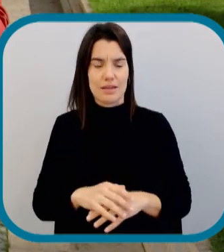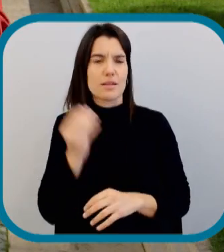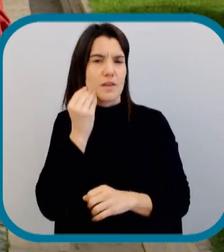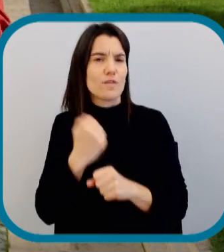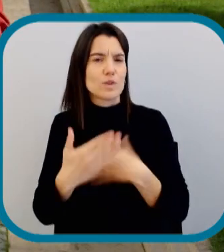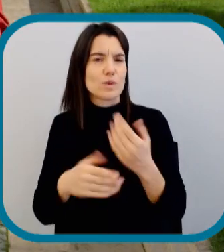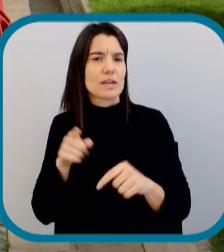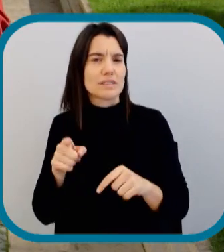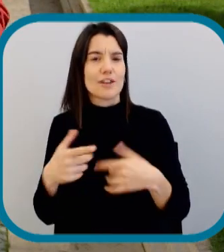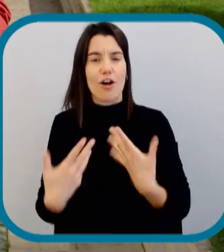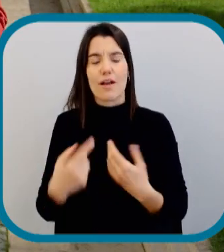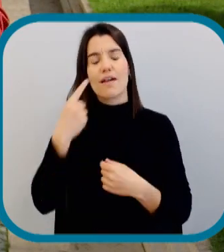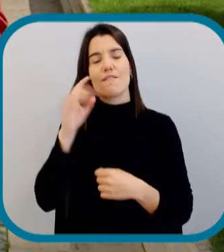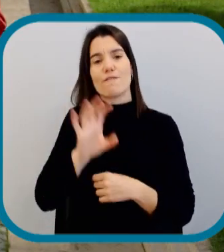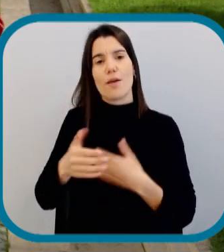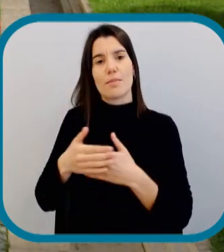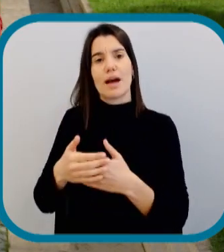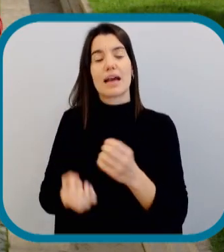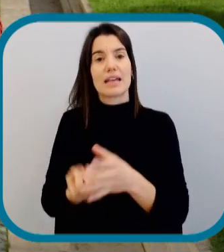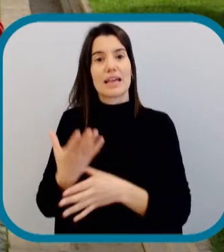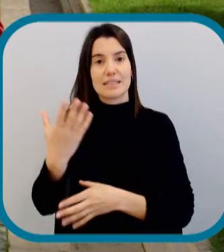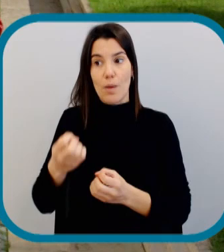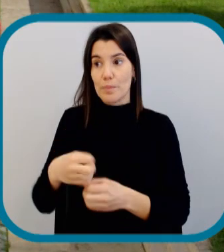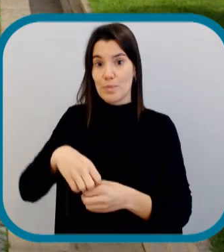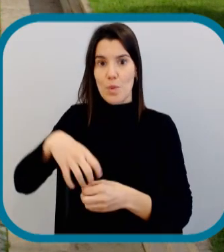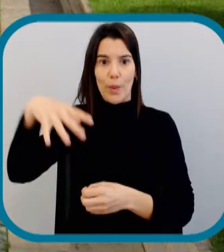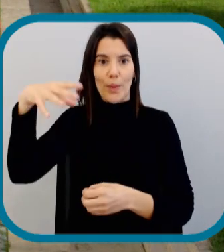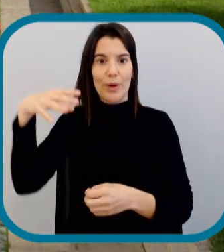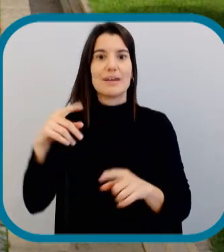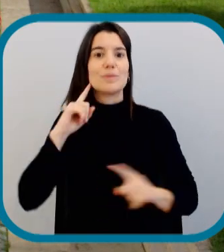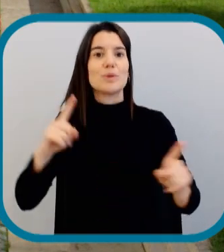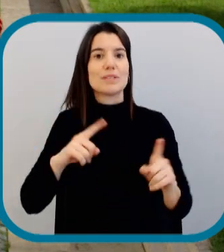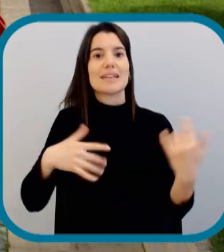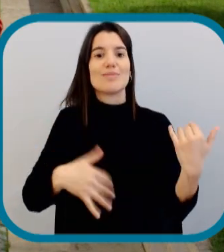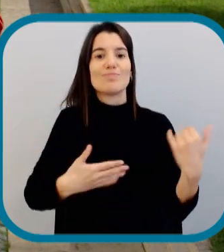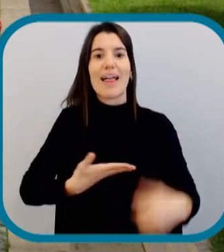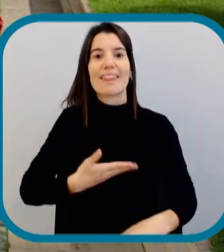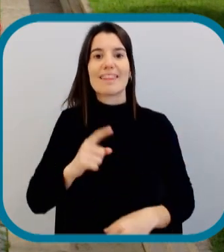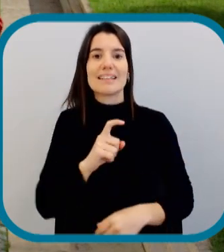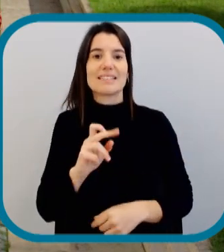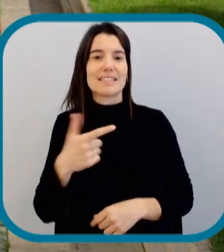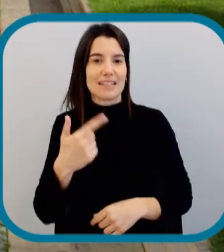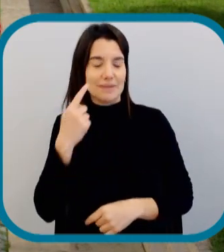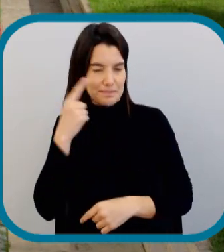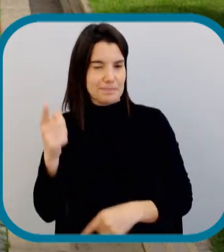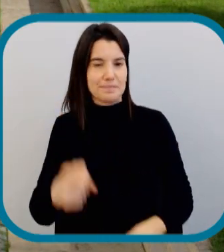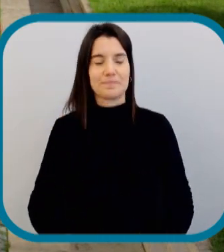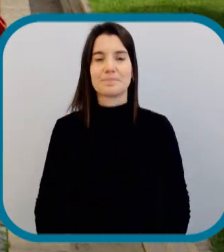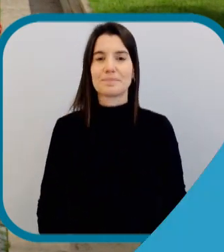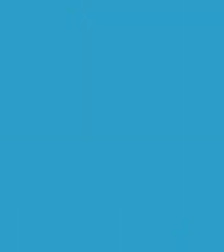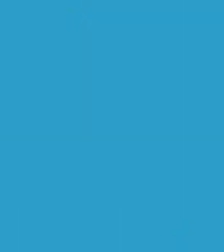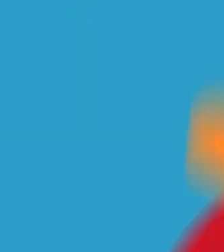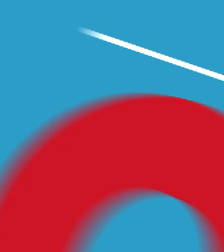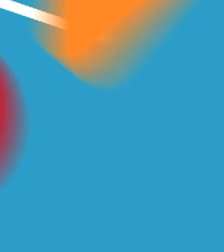como funcionam estes recursos? Neste bastidor exploramos o processo de criação do holograma em destaque nos concertos da banda Desert. Ora